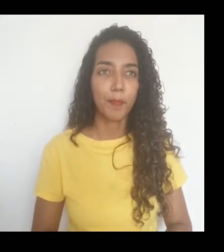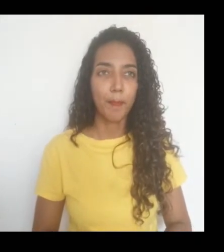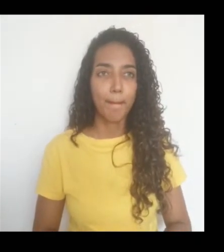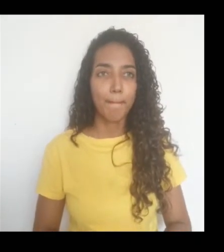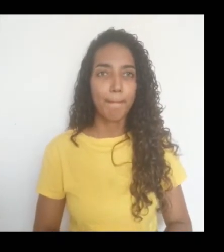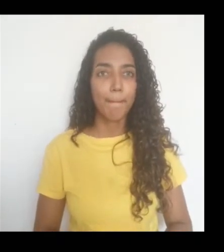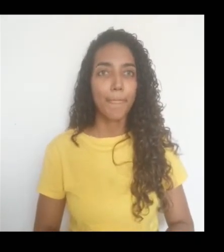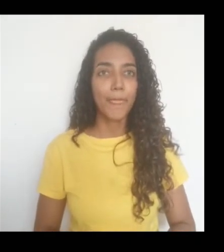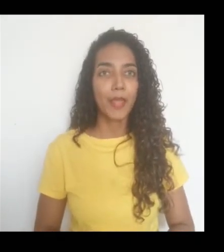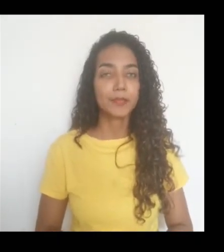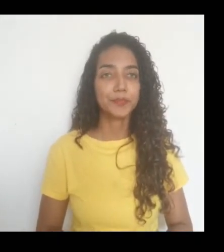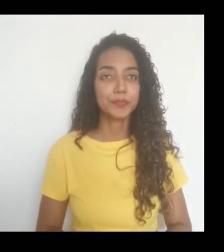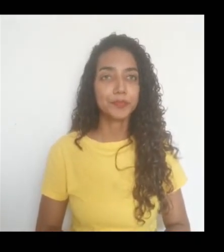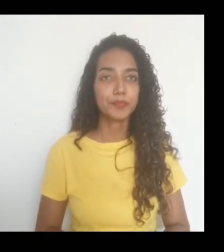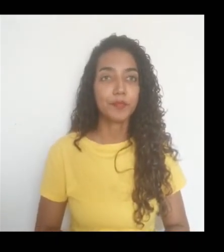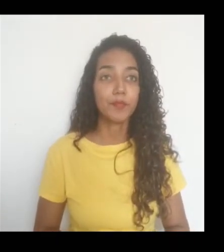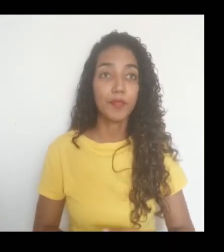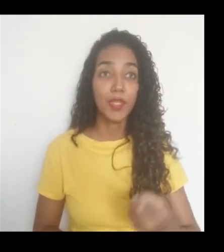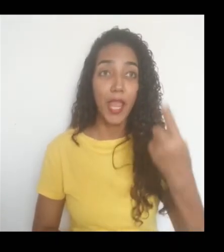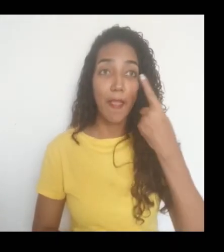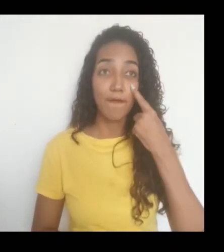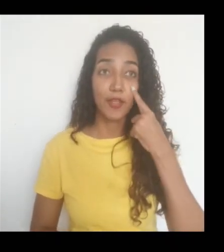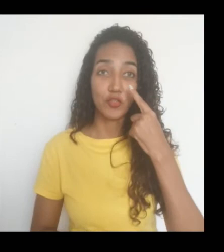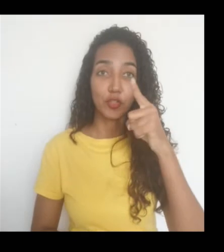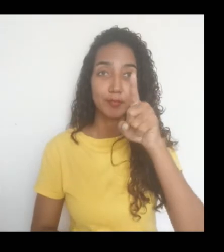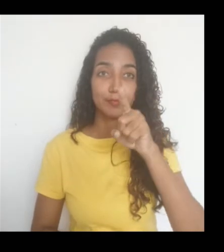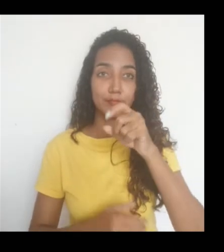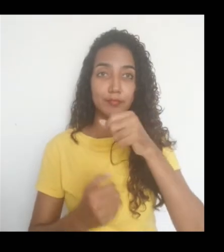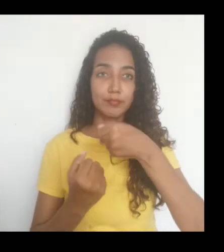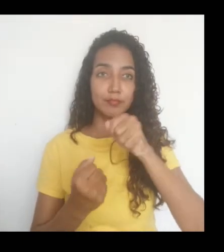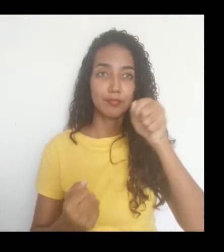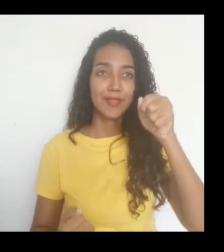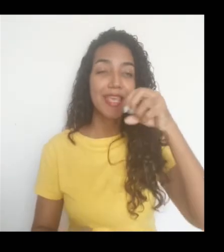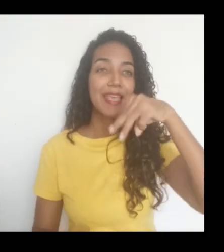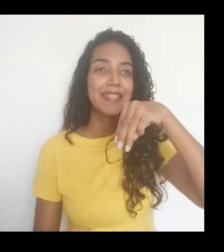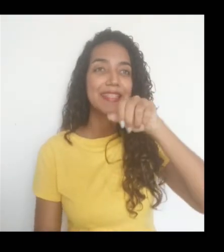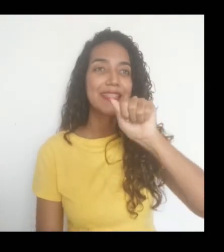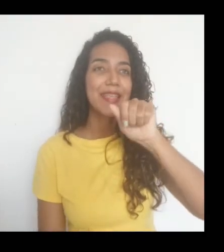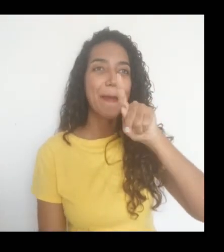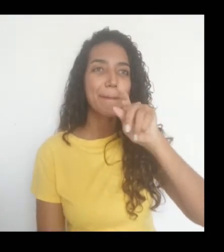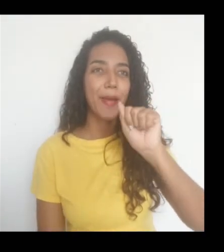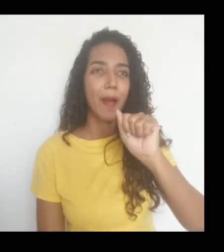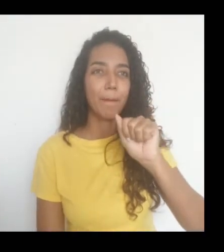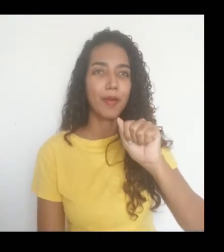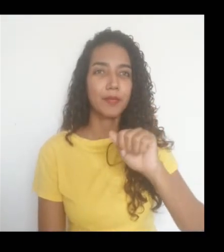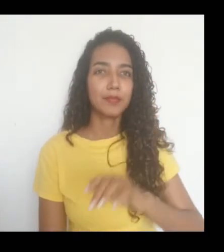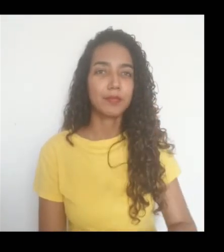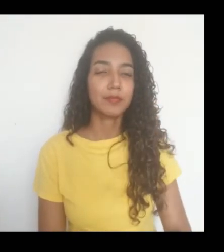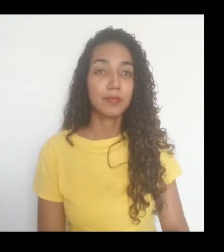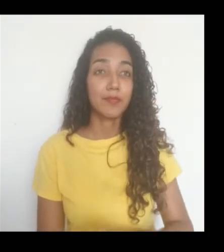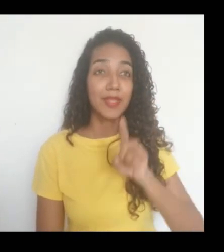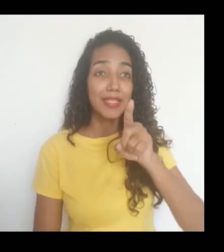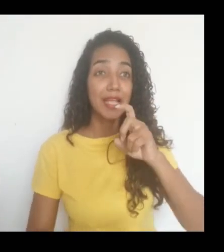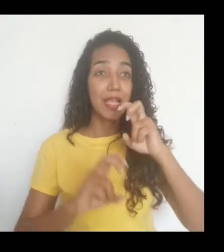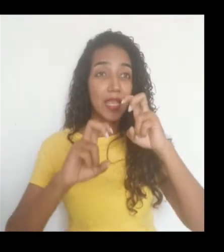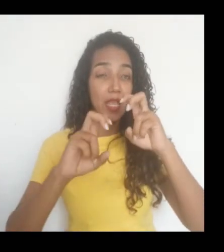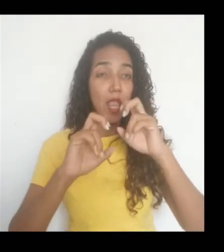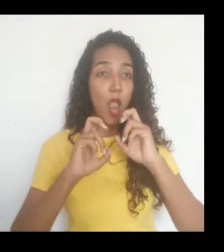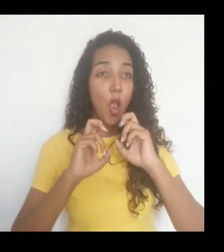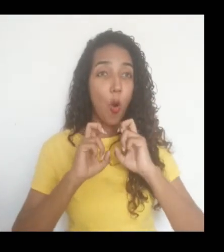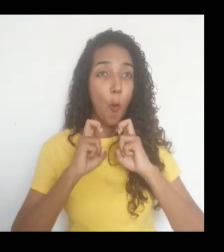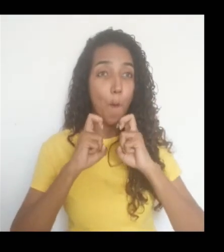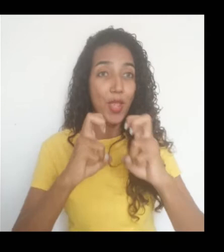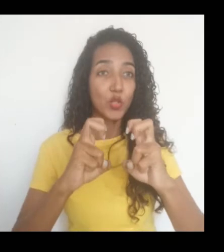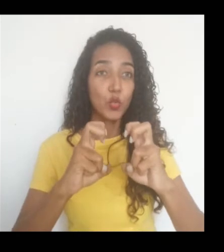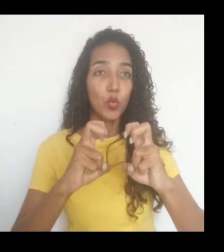aqui. Isso aqui é um mapa da malha do metrô de Londres. Se vocês perceberem aqui, tem vários detalhes